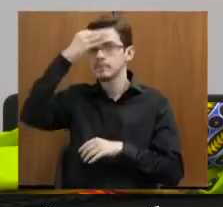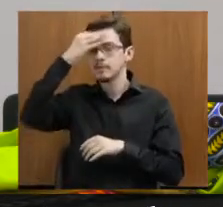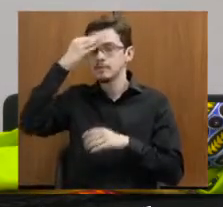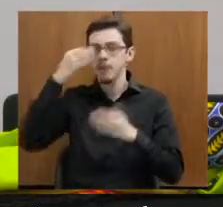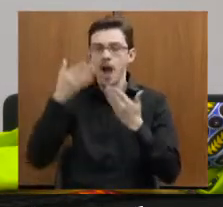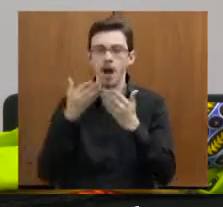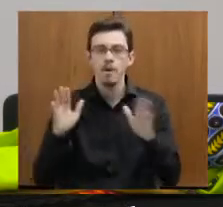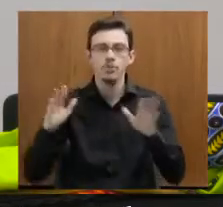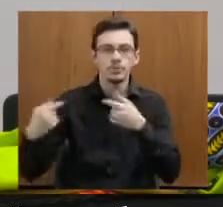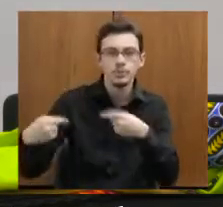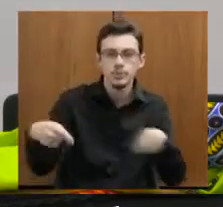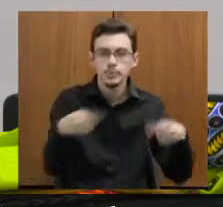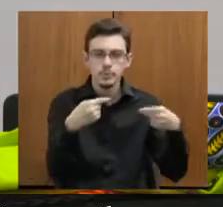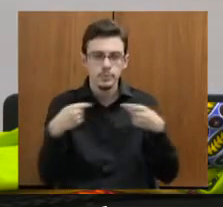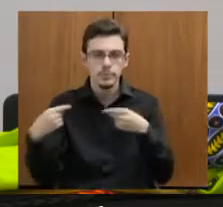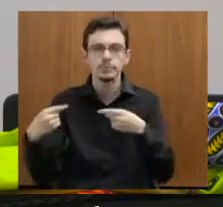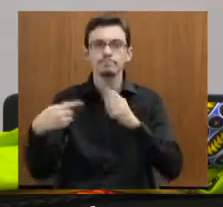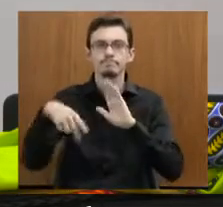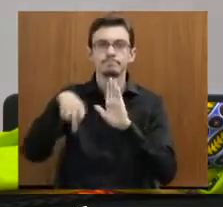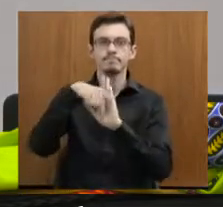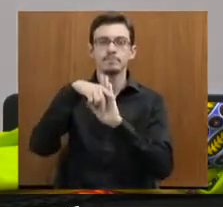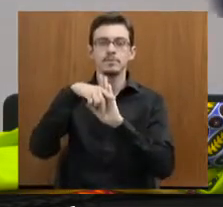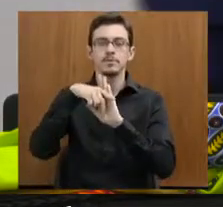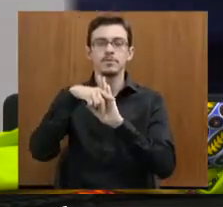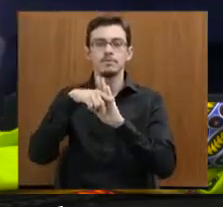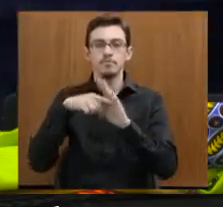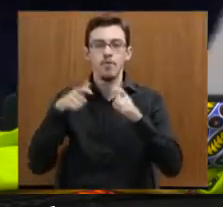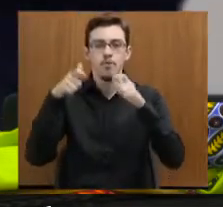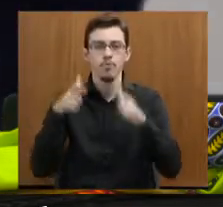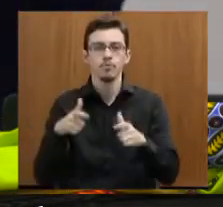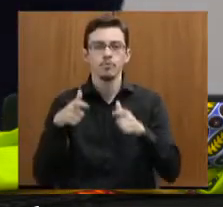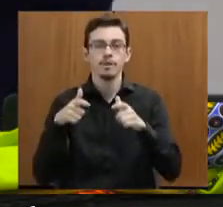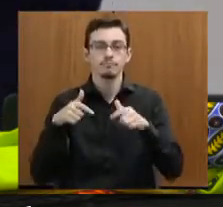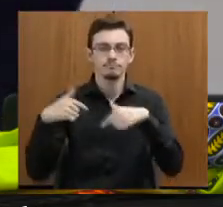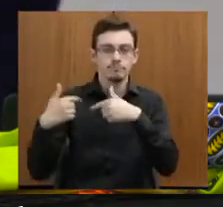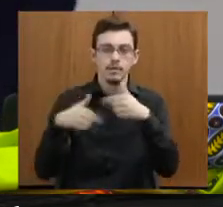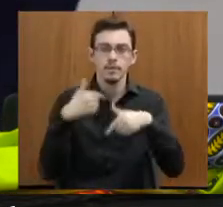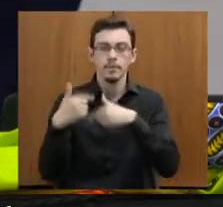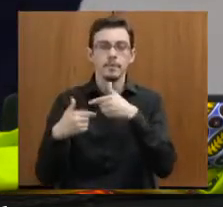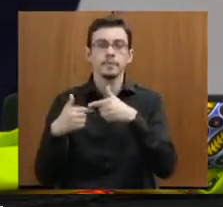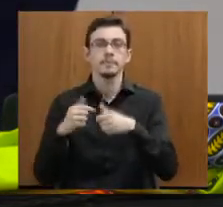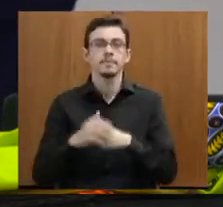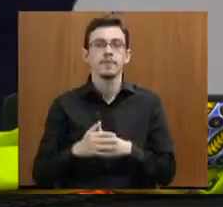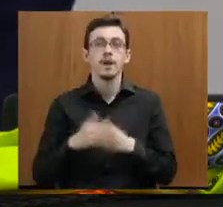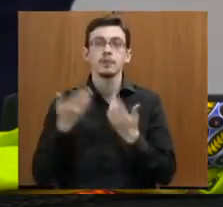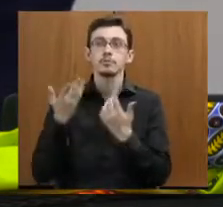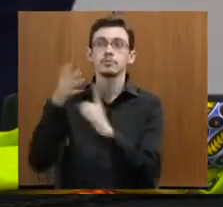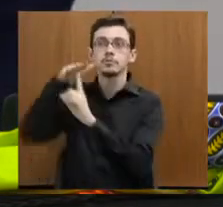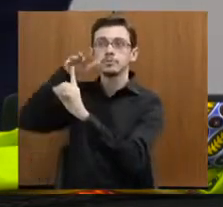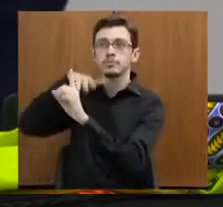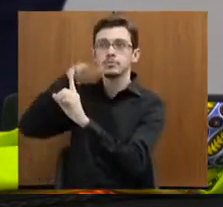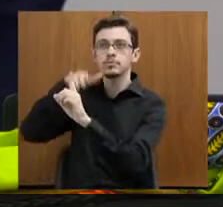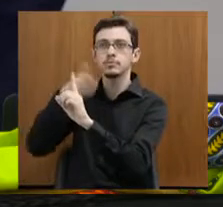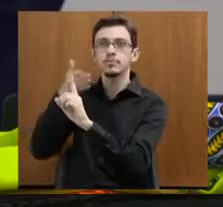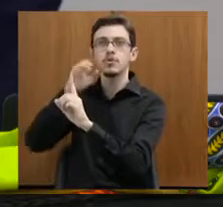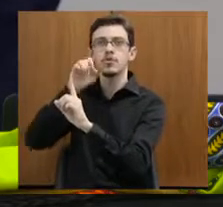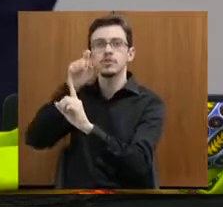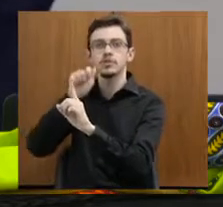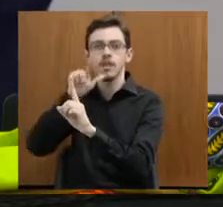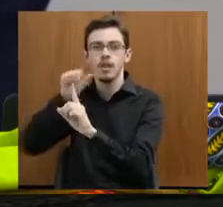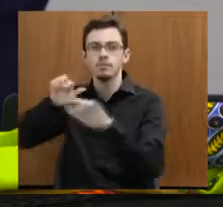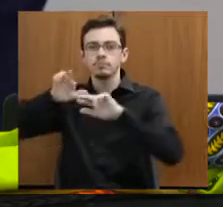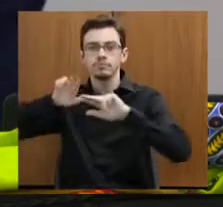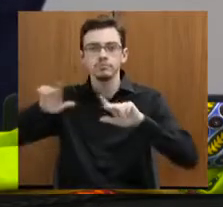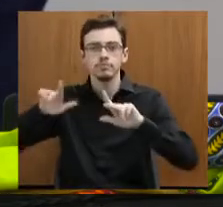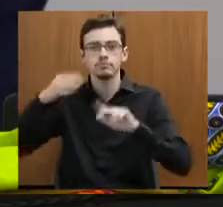gira essa Ginga essa Encruzilhada Eu louvo ao chá lá além bar